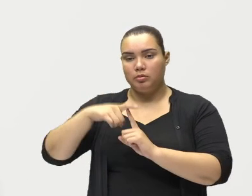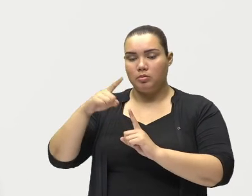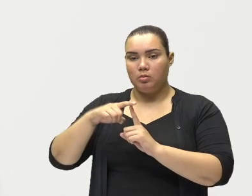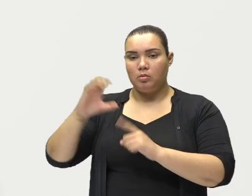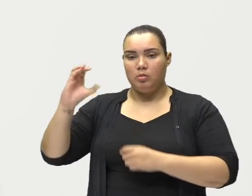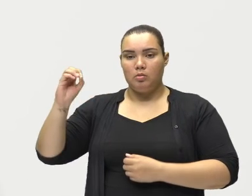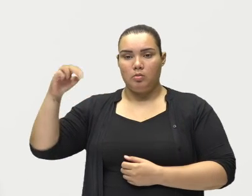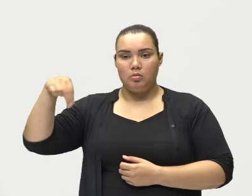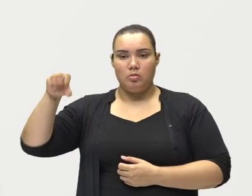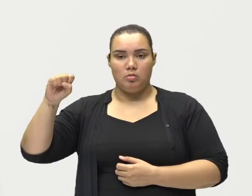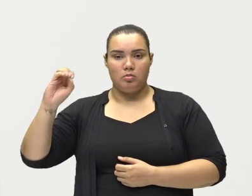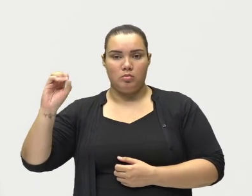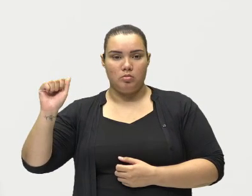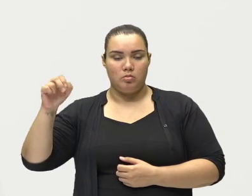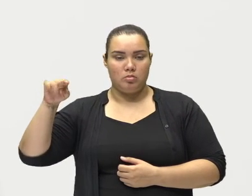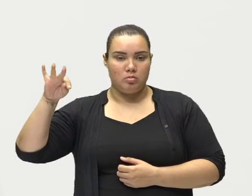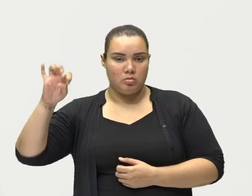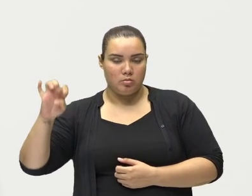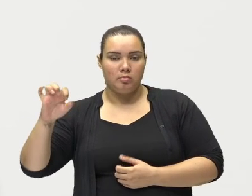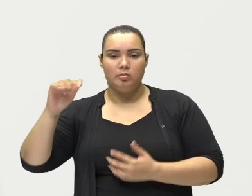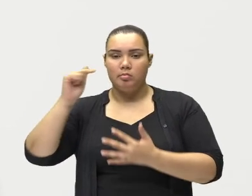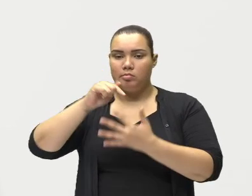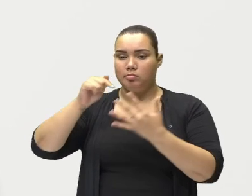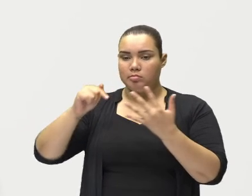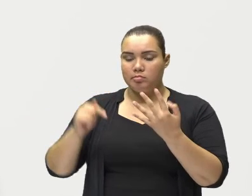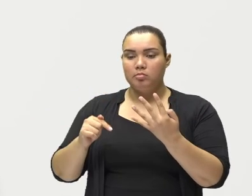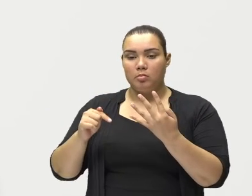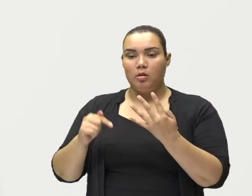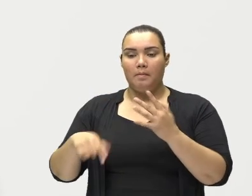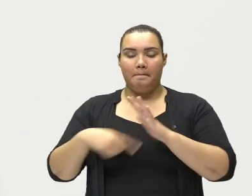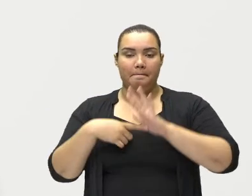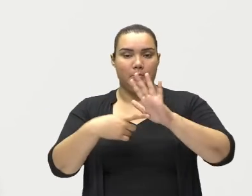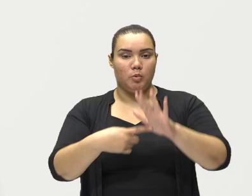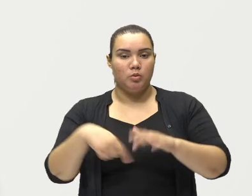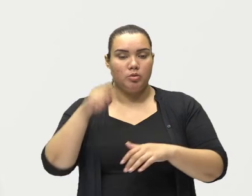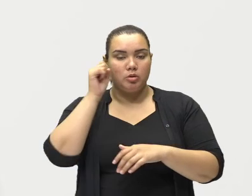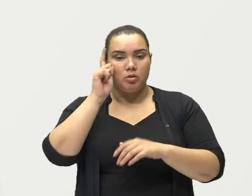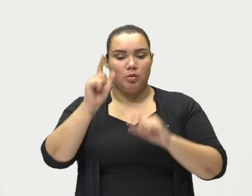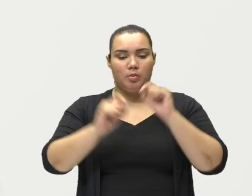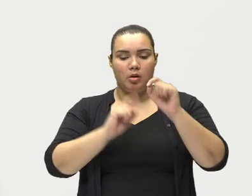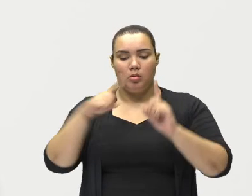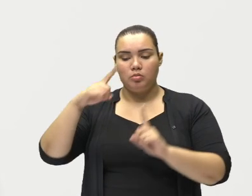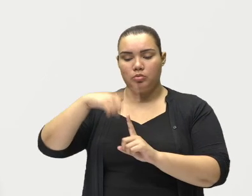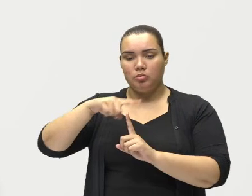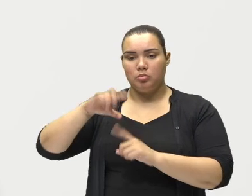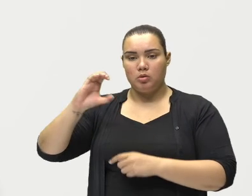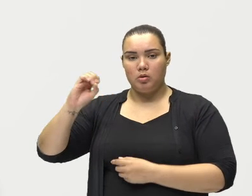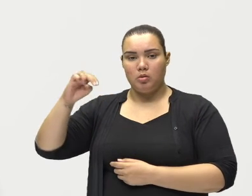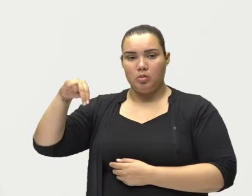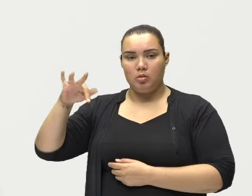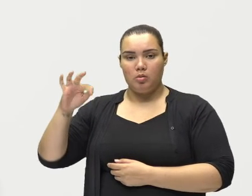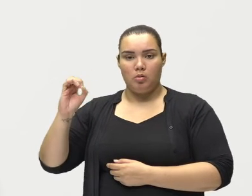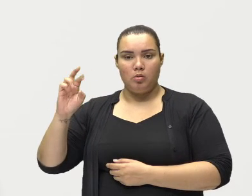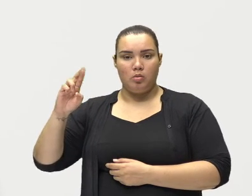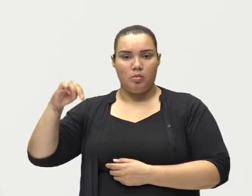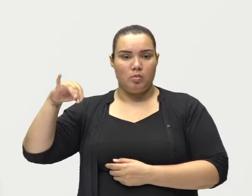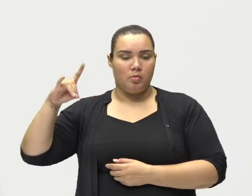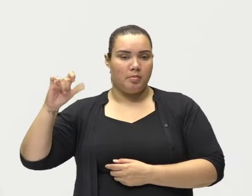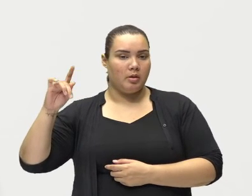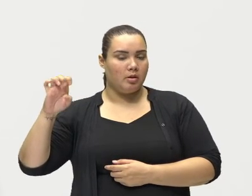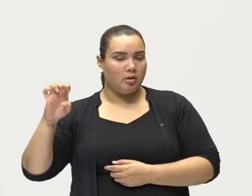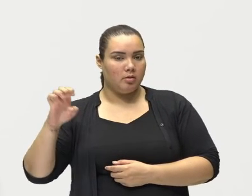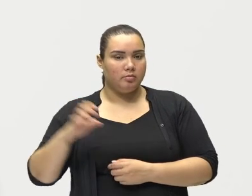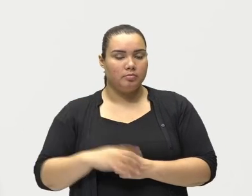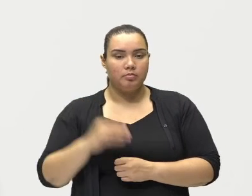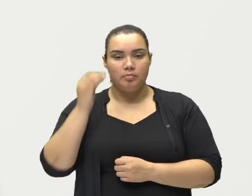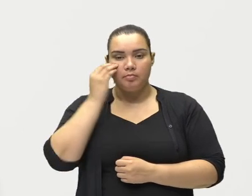trazer essa ideia, segundo, conforme, todas trazem a ideia de conformidade. Muito bem, vamos prosseguindo?